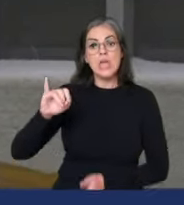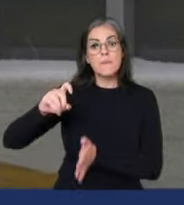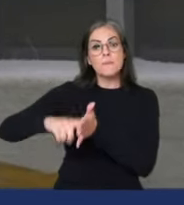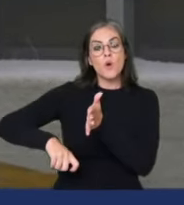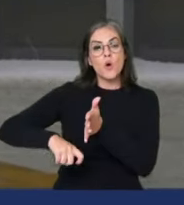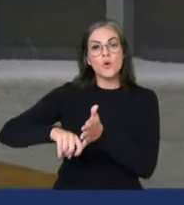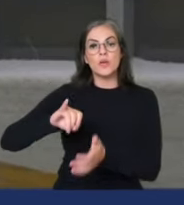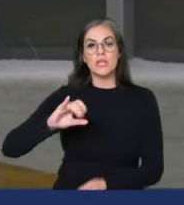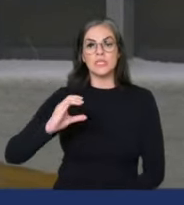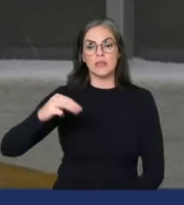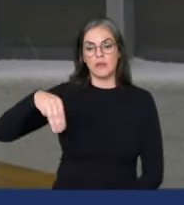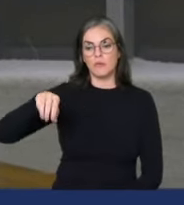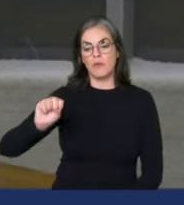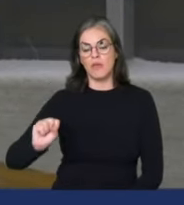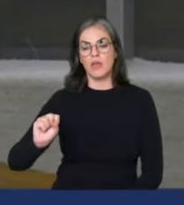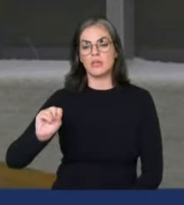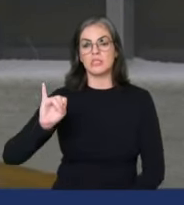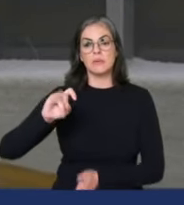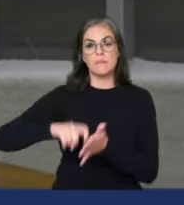Federal, tudo lá.